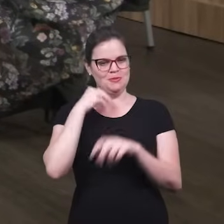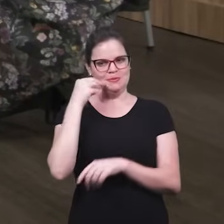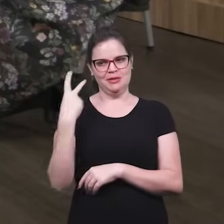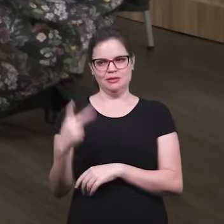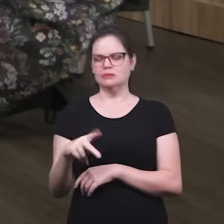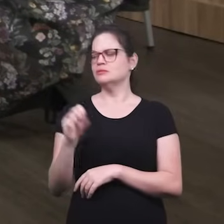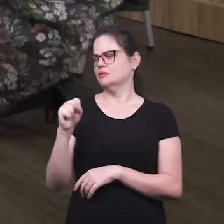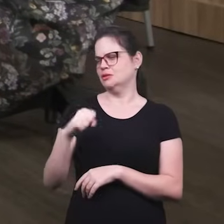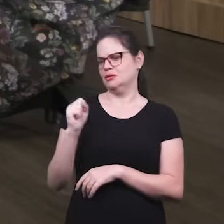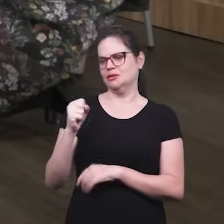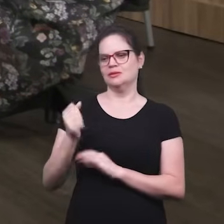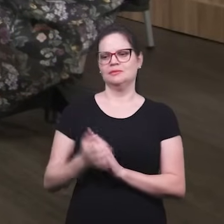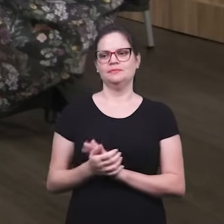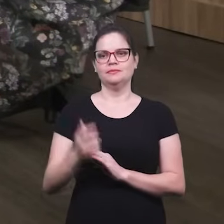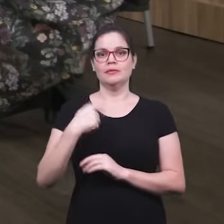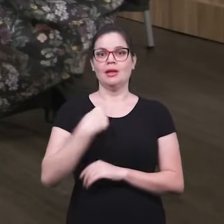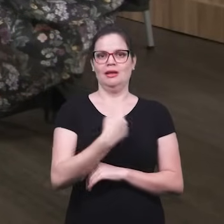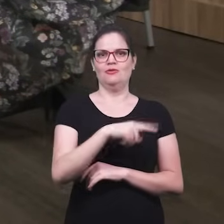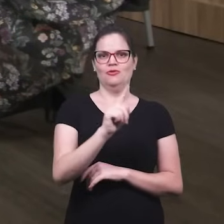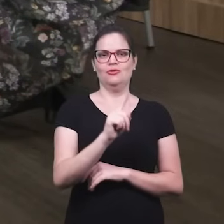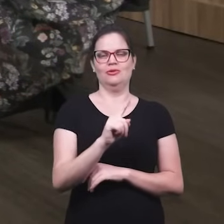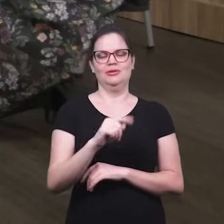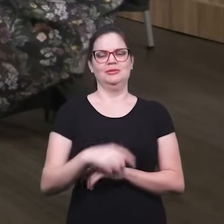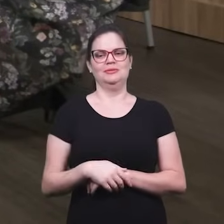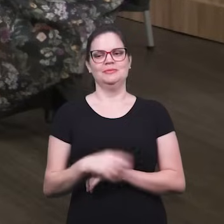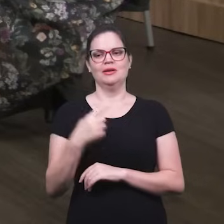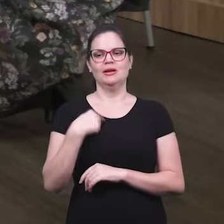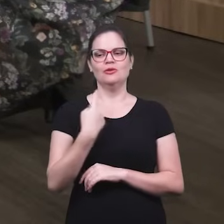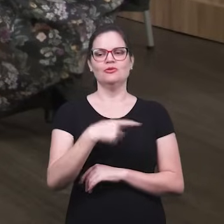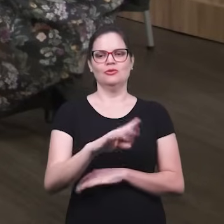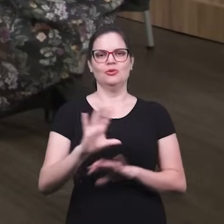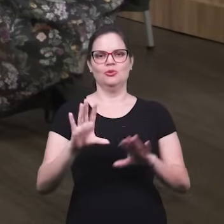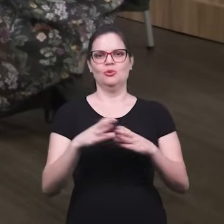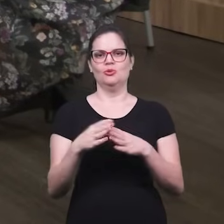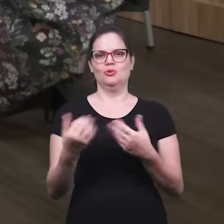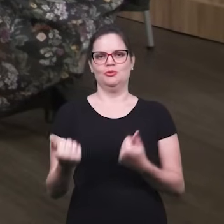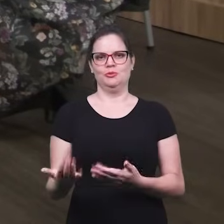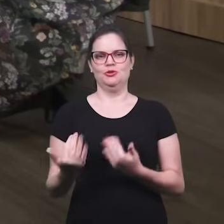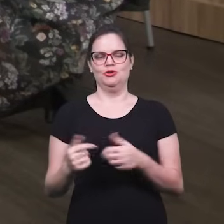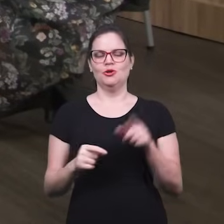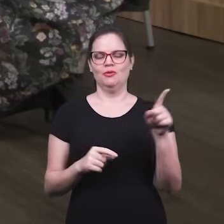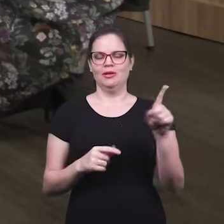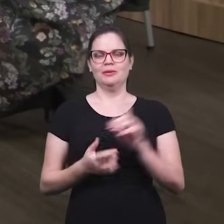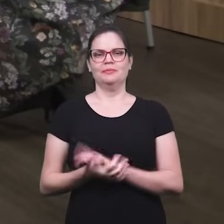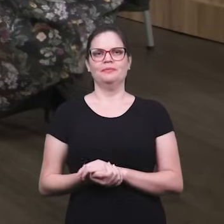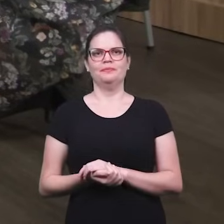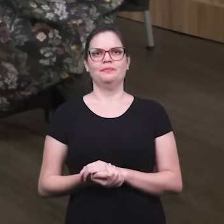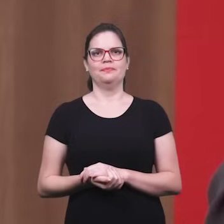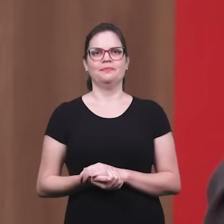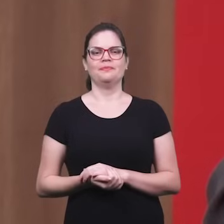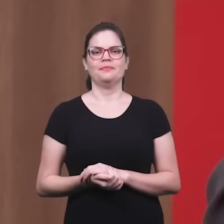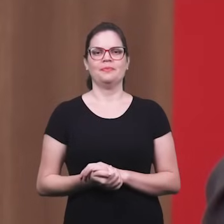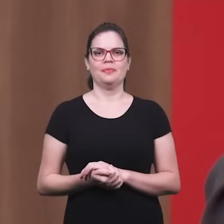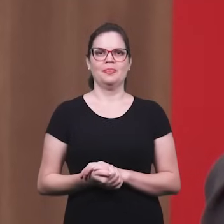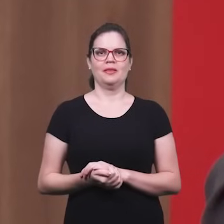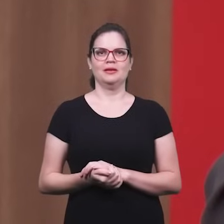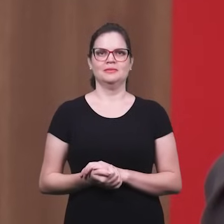Cíntia? Sim, eu até estive, pastor Josias, com um grupo de jovens, a Cíntia estava em